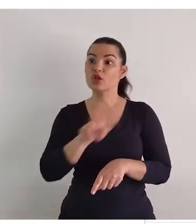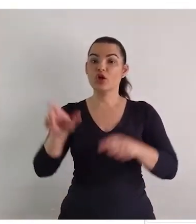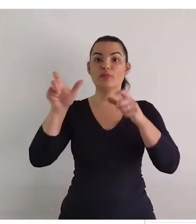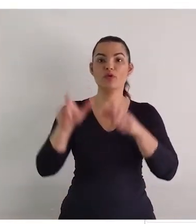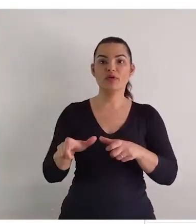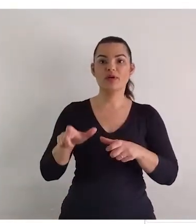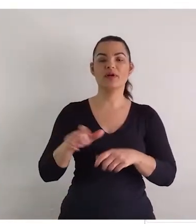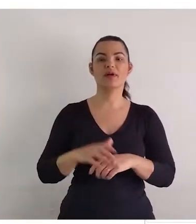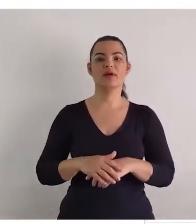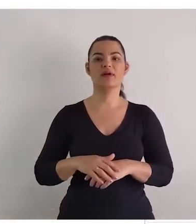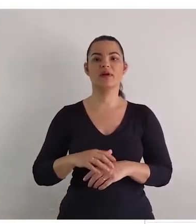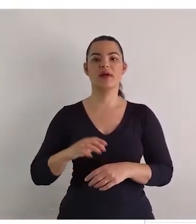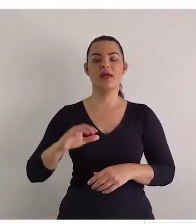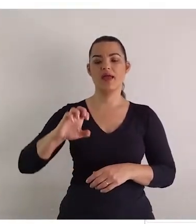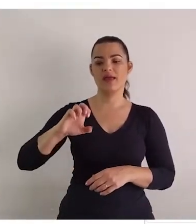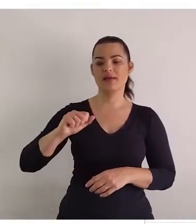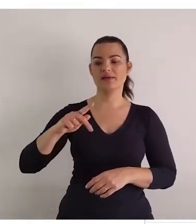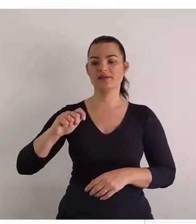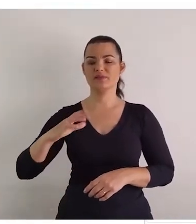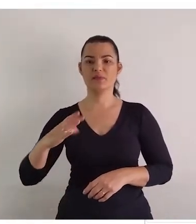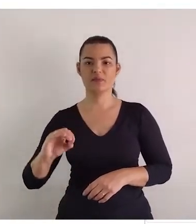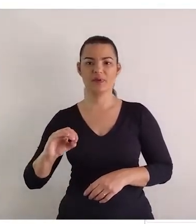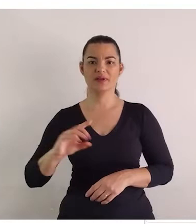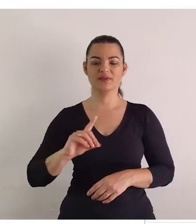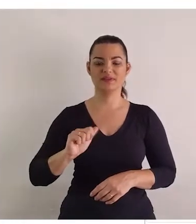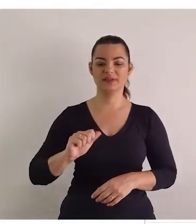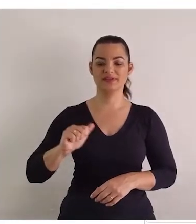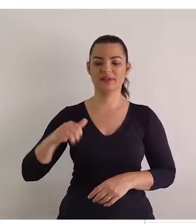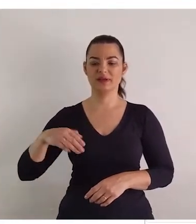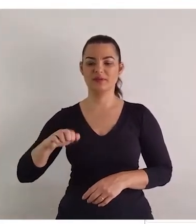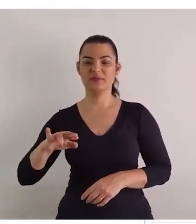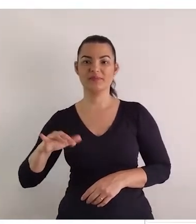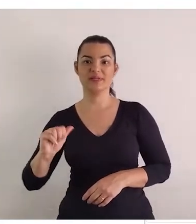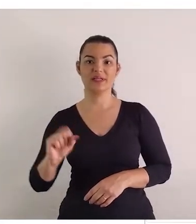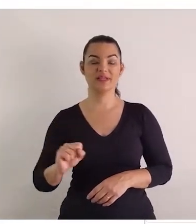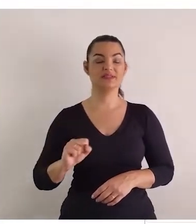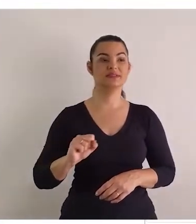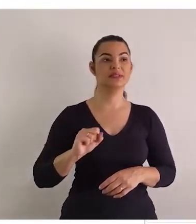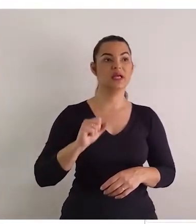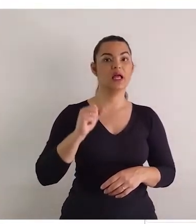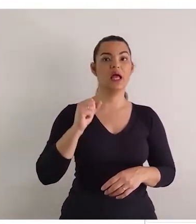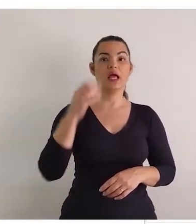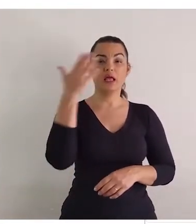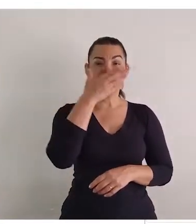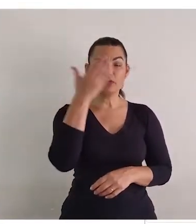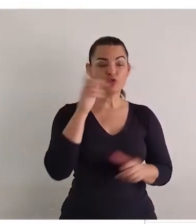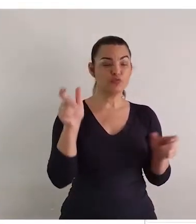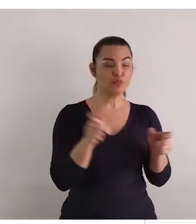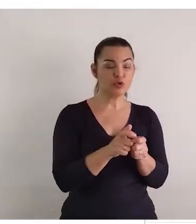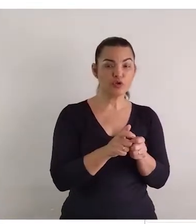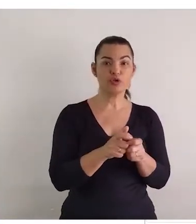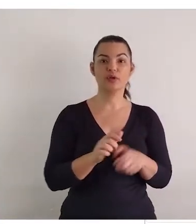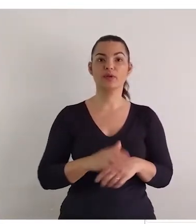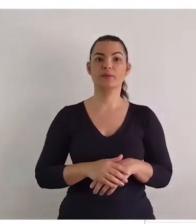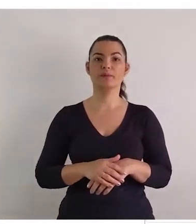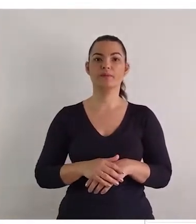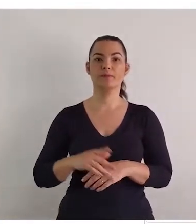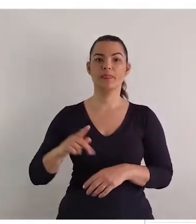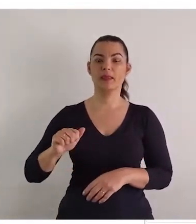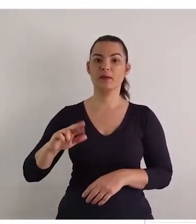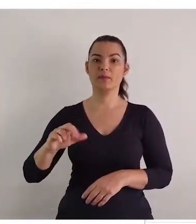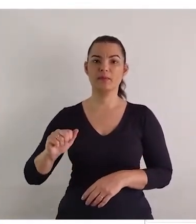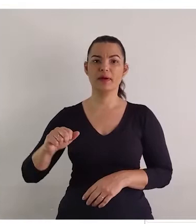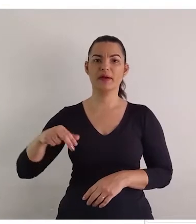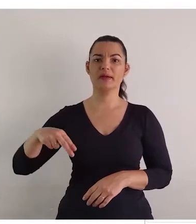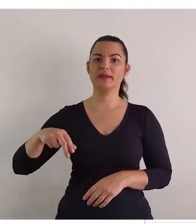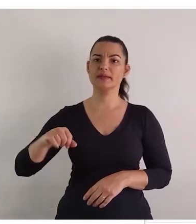locais, espaço das Américas, espaço invisível pequeno, espaço para Nick.